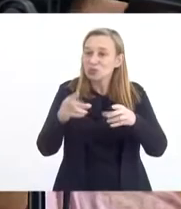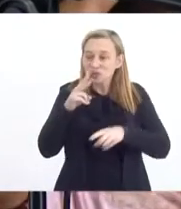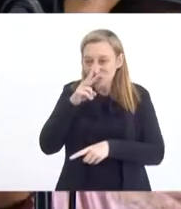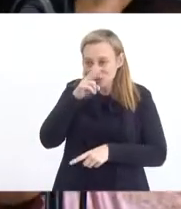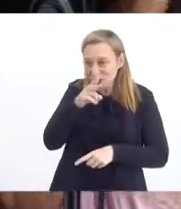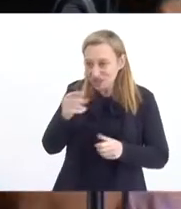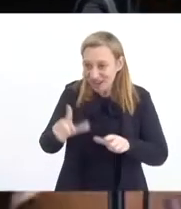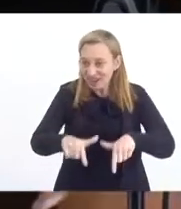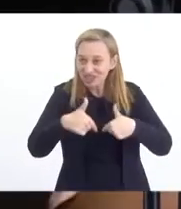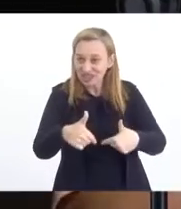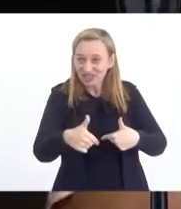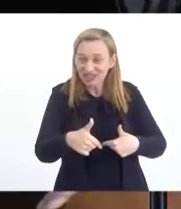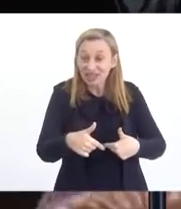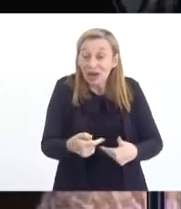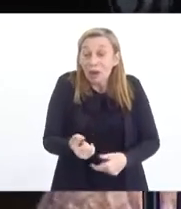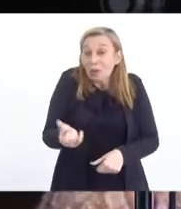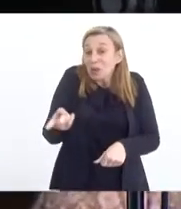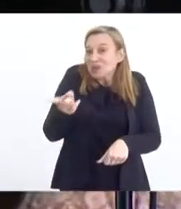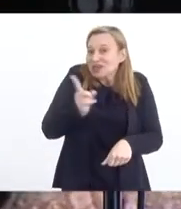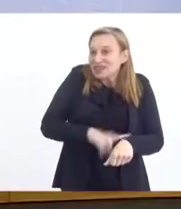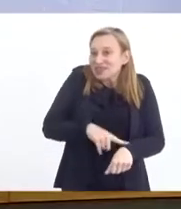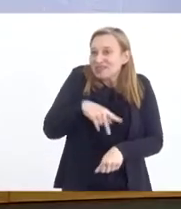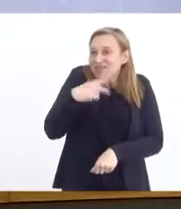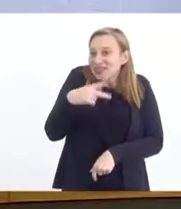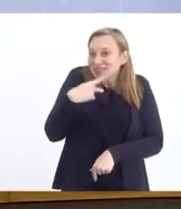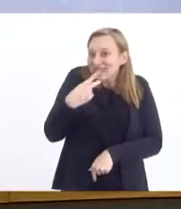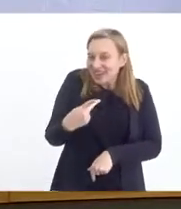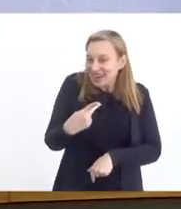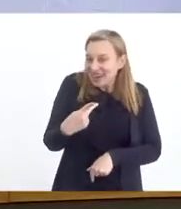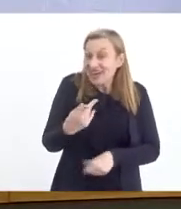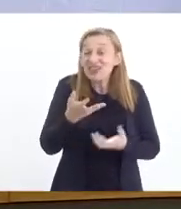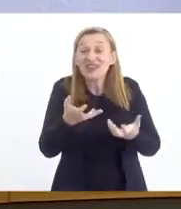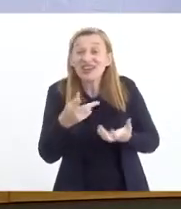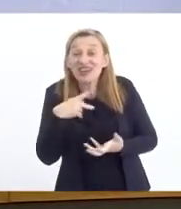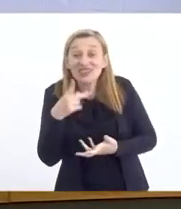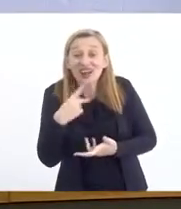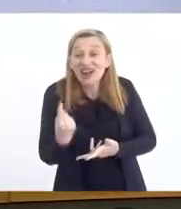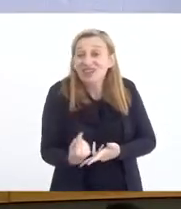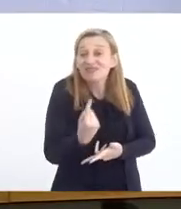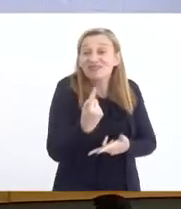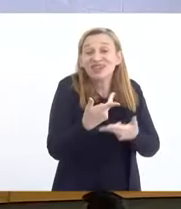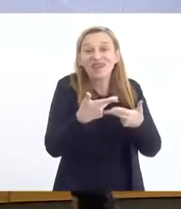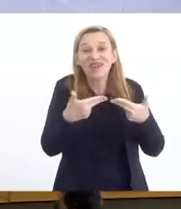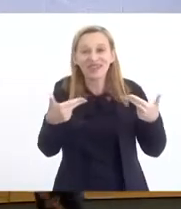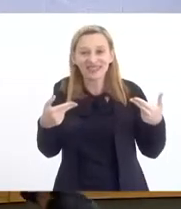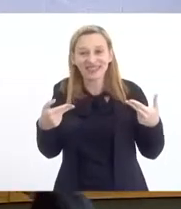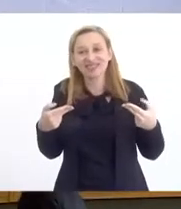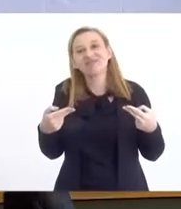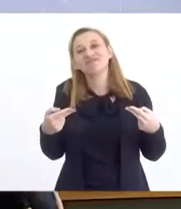fortalecidos. E se eu tenho pouco tempo para falar, eu quero falar numa única coisa.